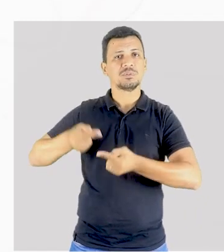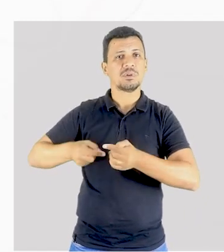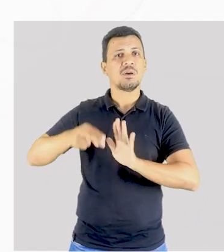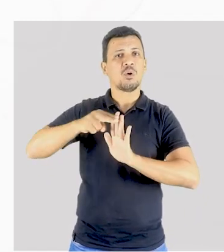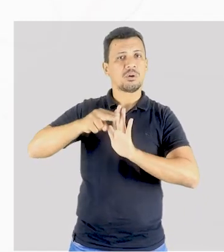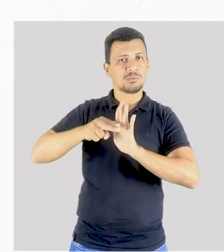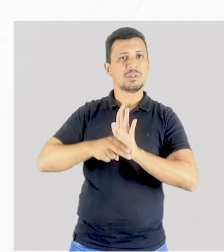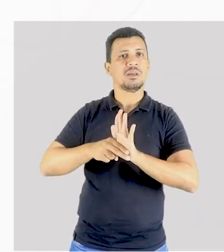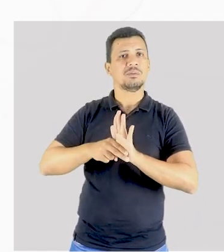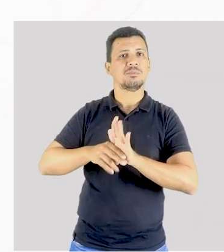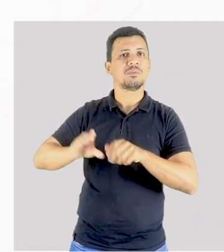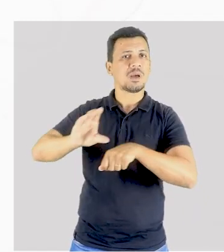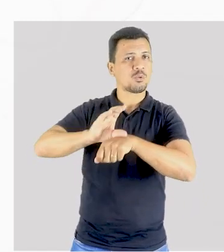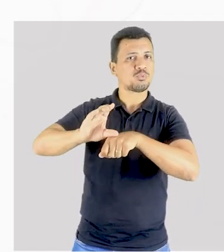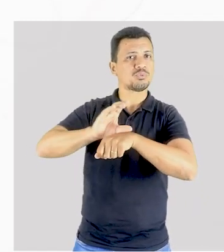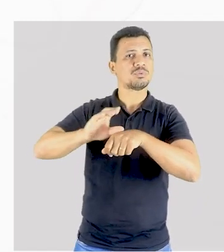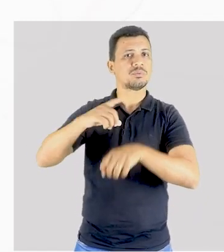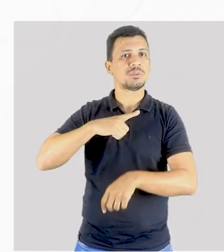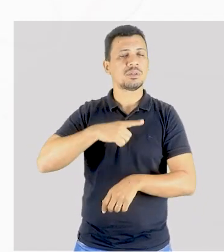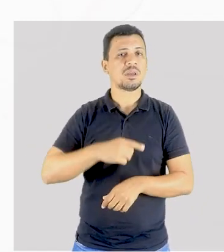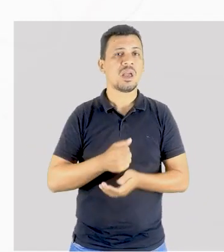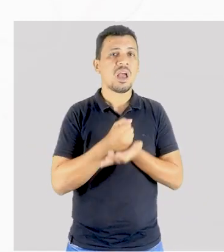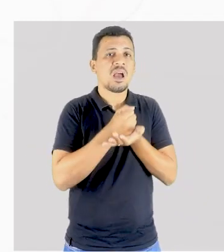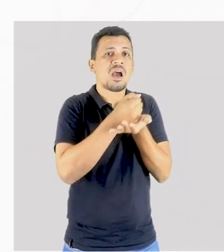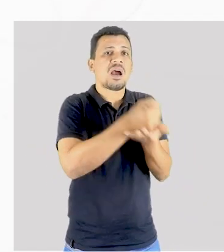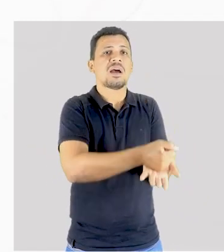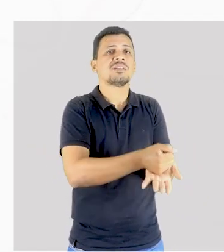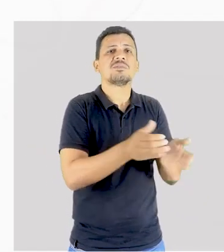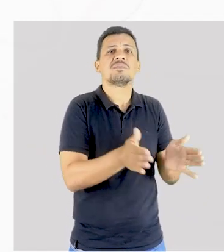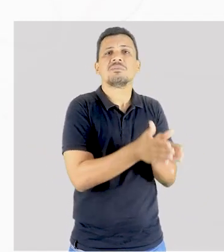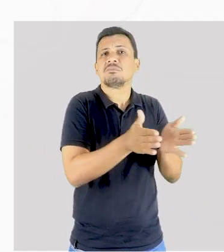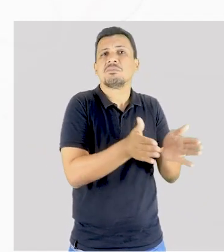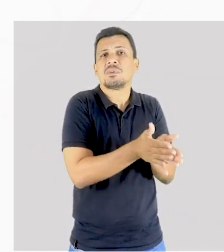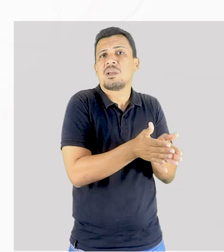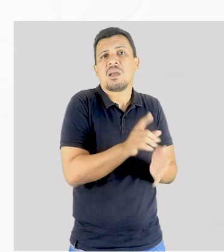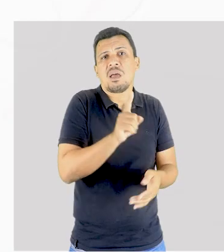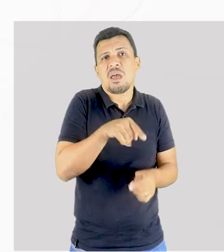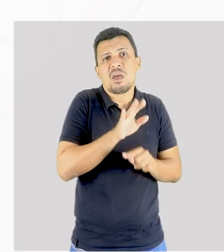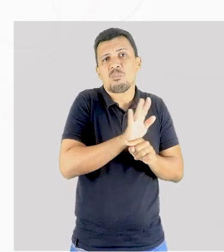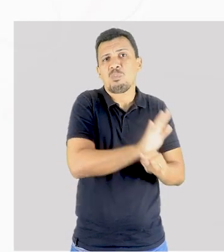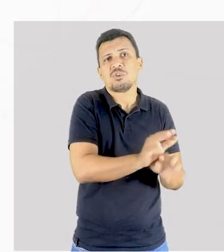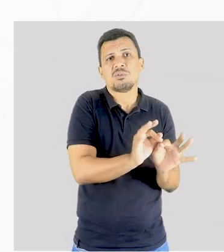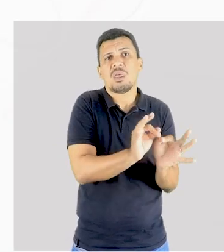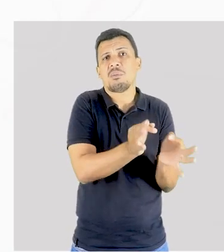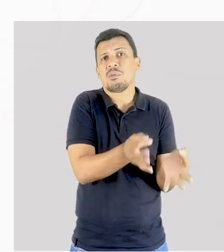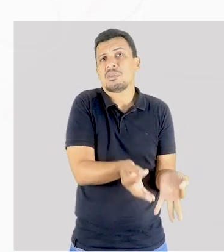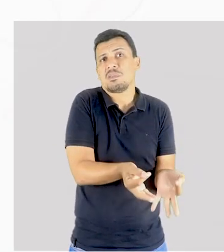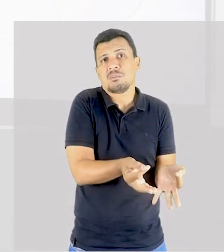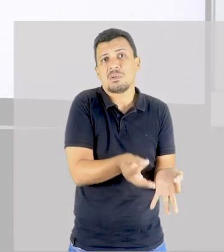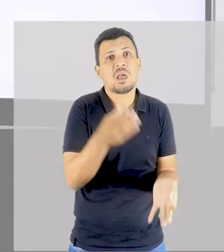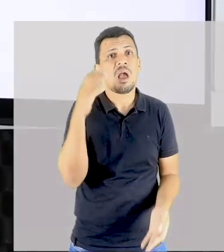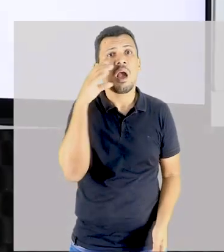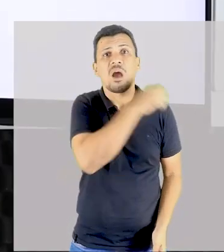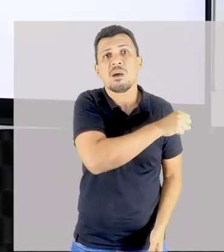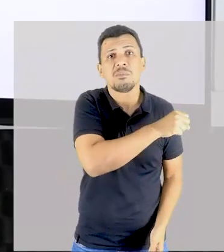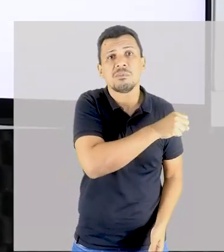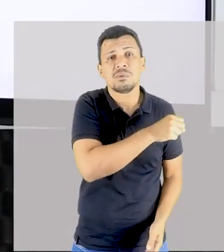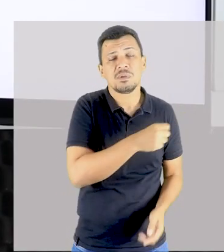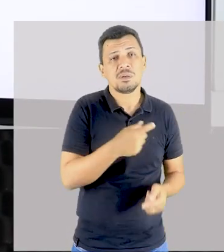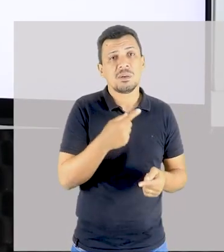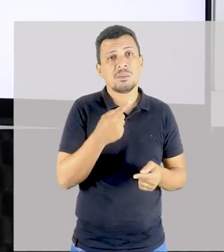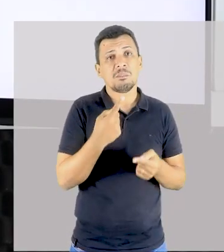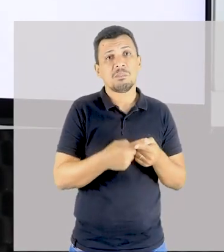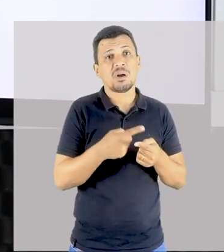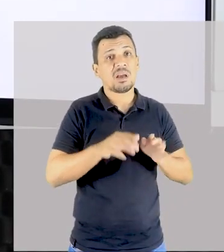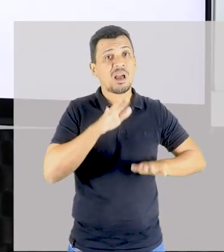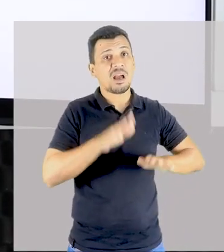tá na Constituição o assistencialismo representa uma forma de ajuda mais imediata que por vezes é